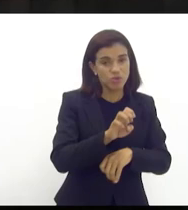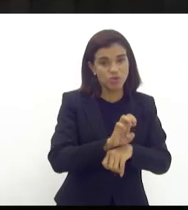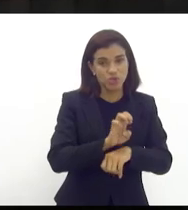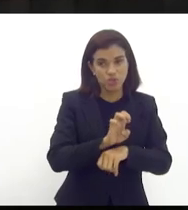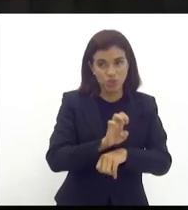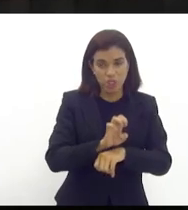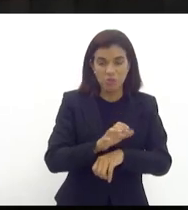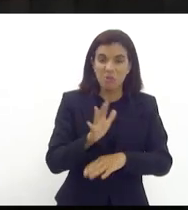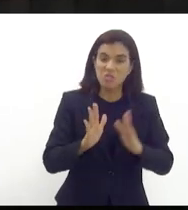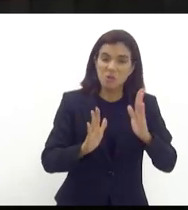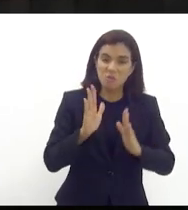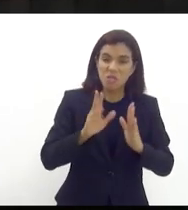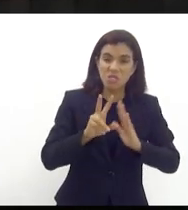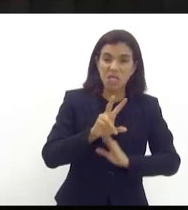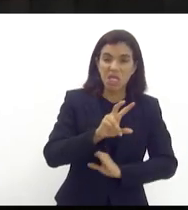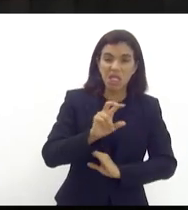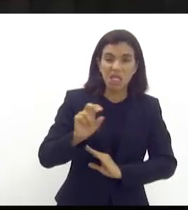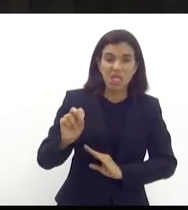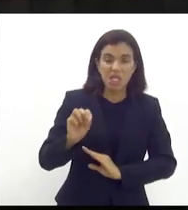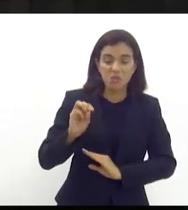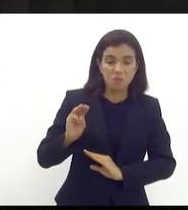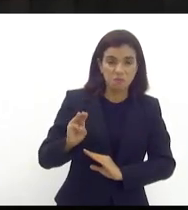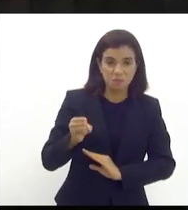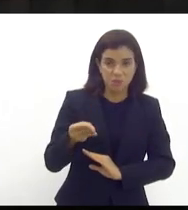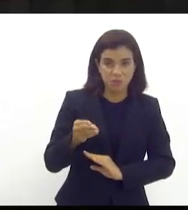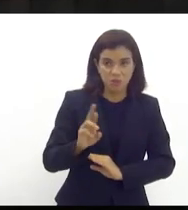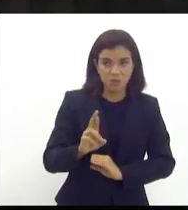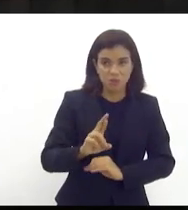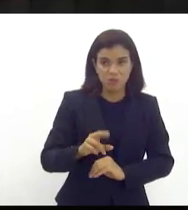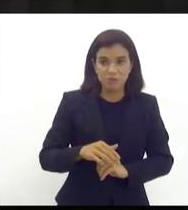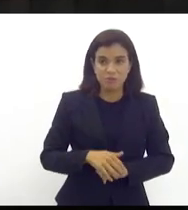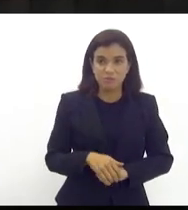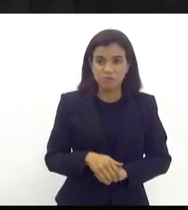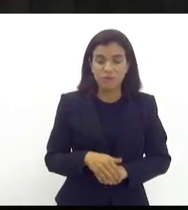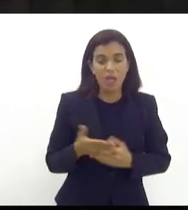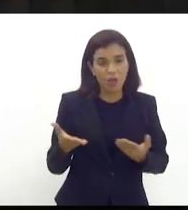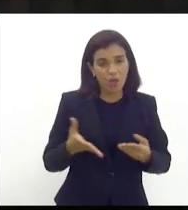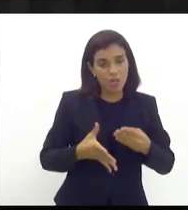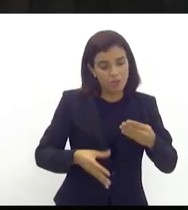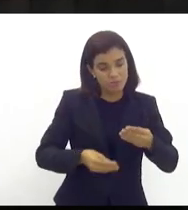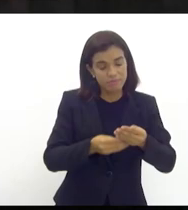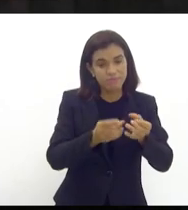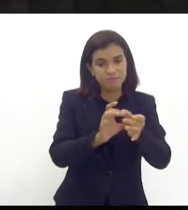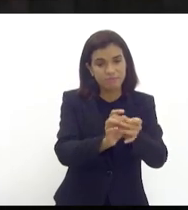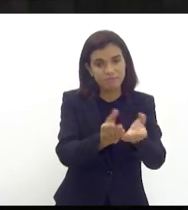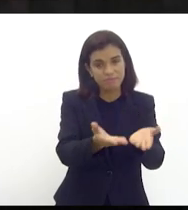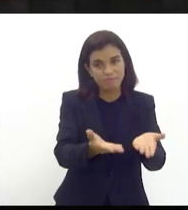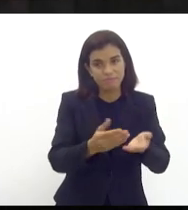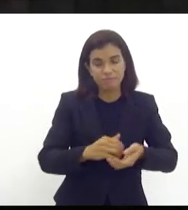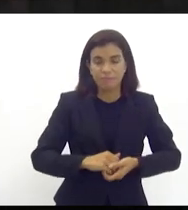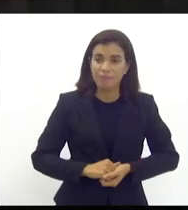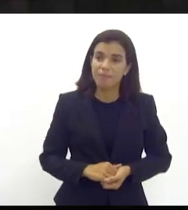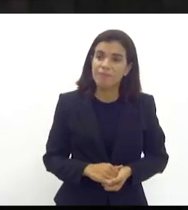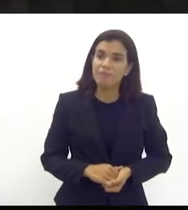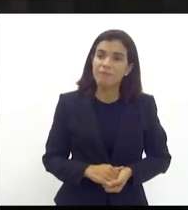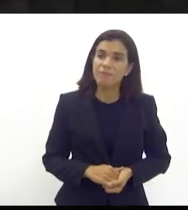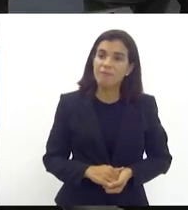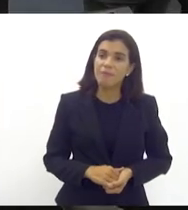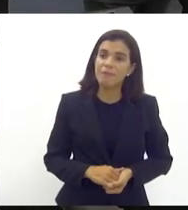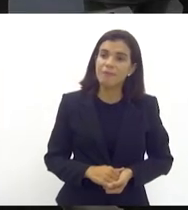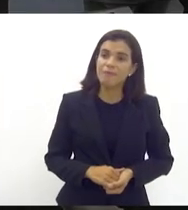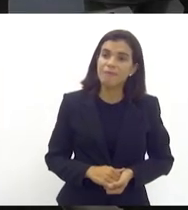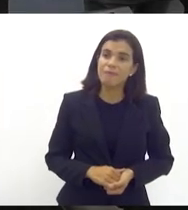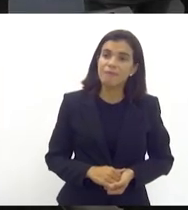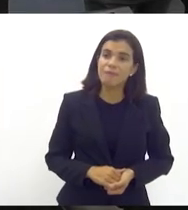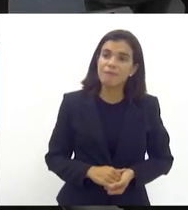de 500 milhões de reais. Concedo uma parte a Vossa Excelência.